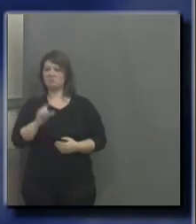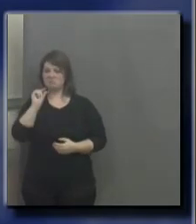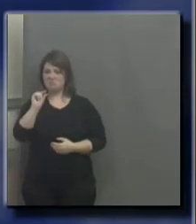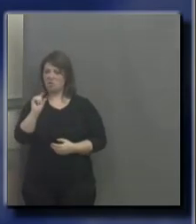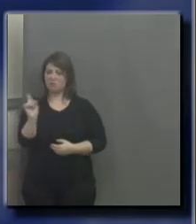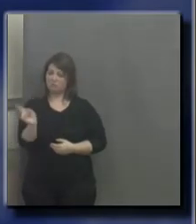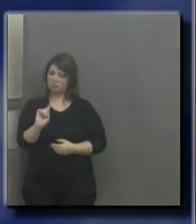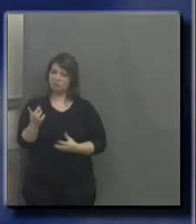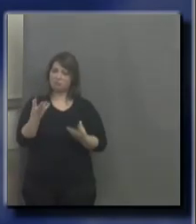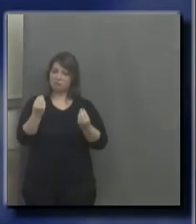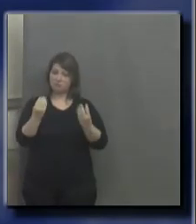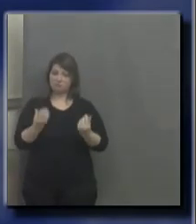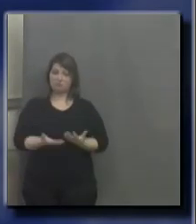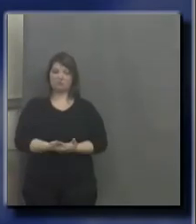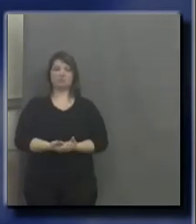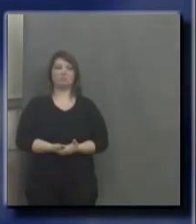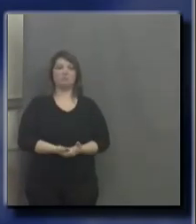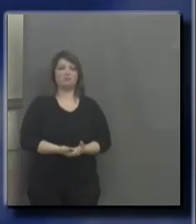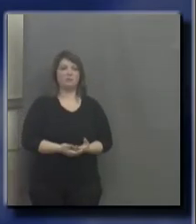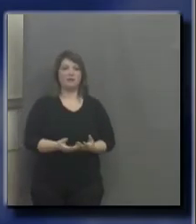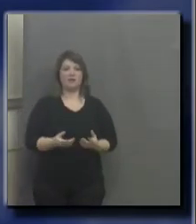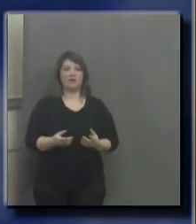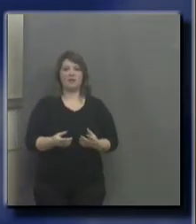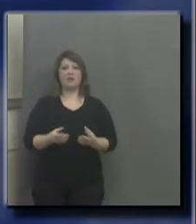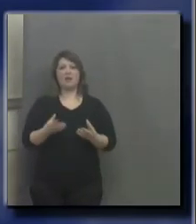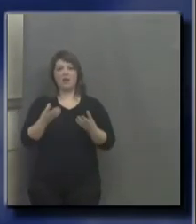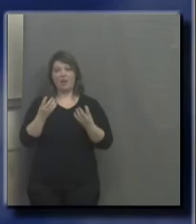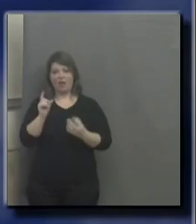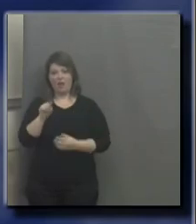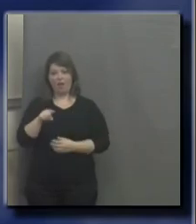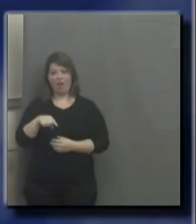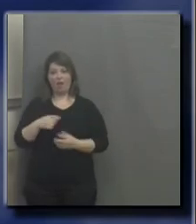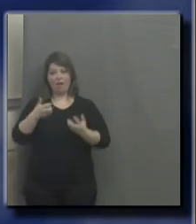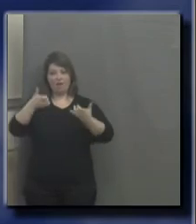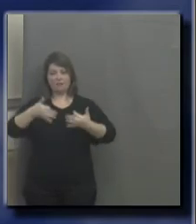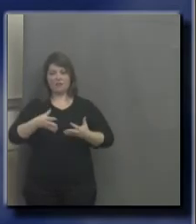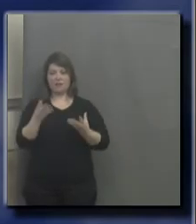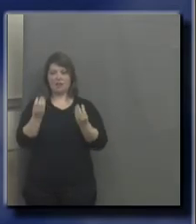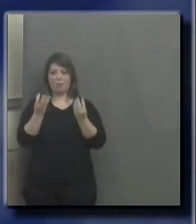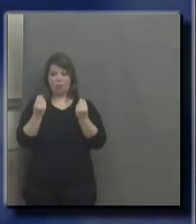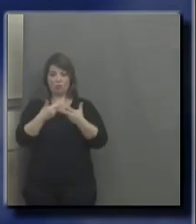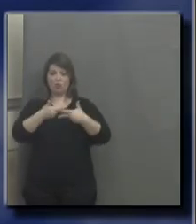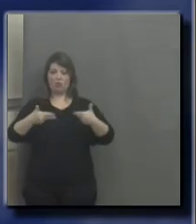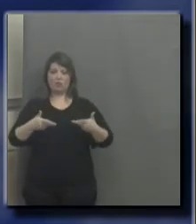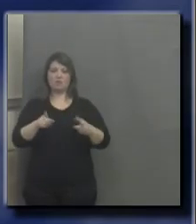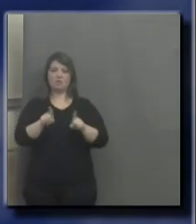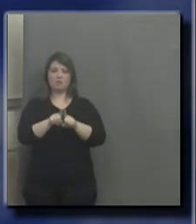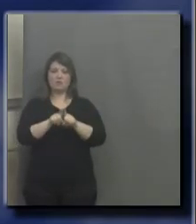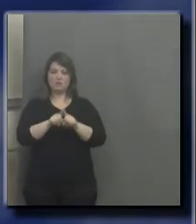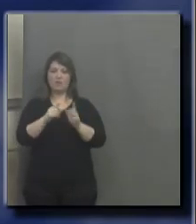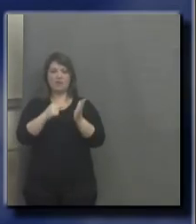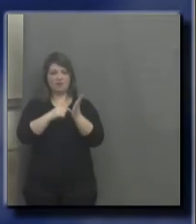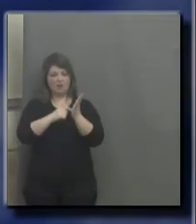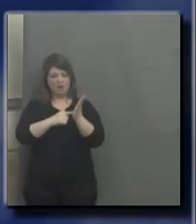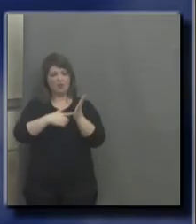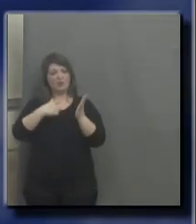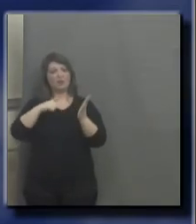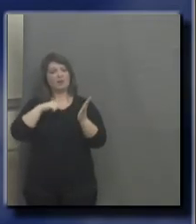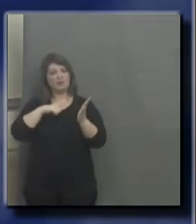né? Se a gente conseguir fazer isso, mas é esta. Ele estabelece que deve existir